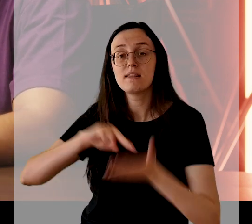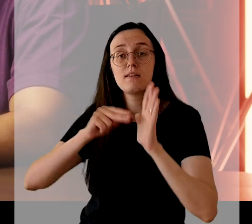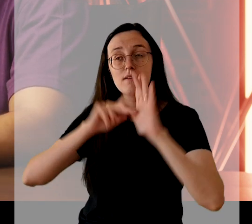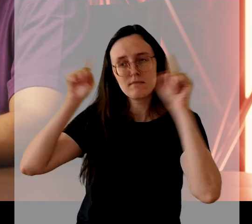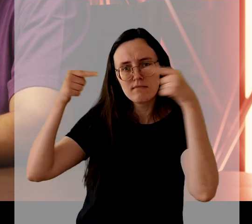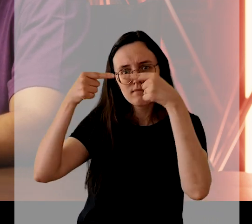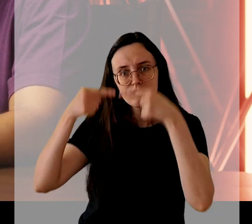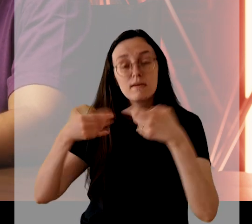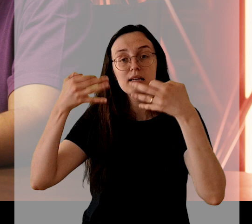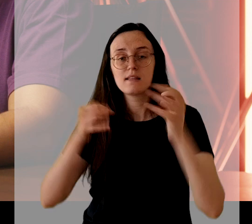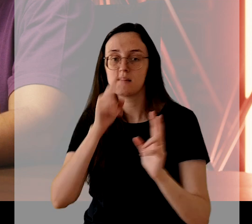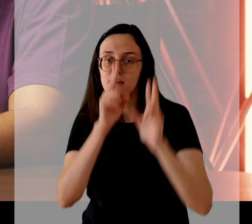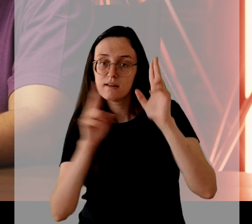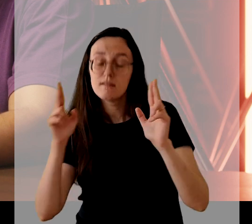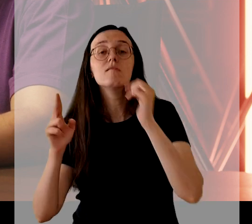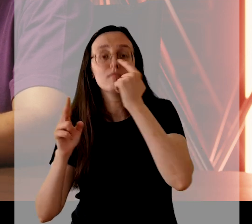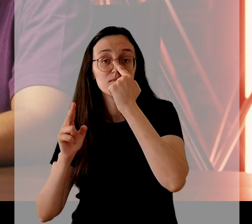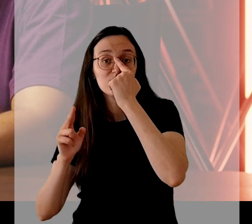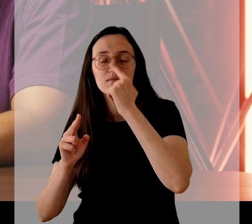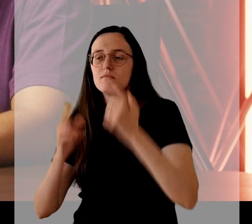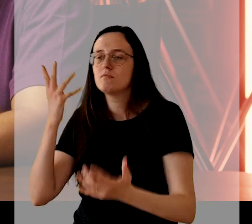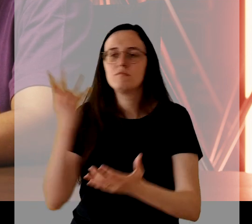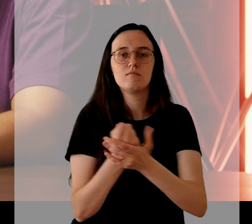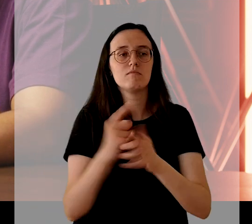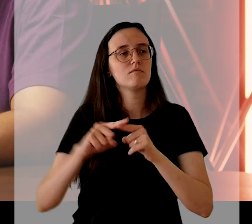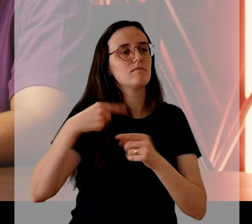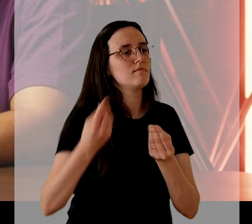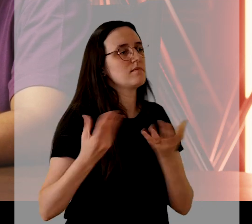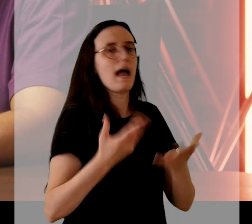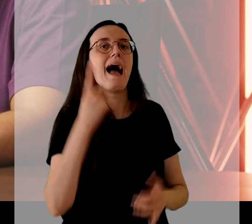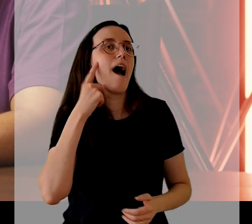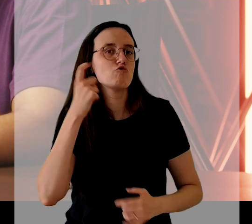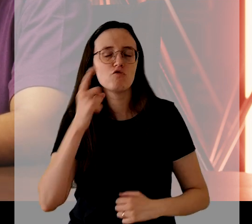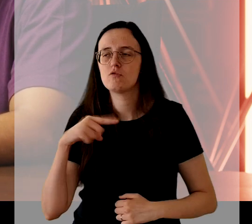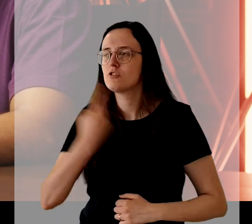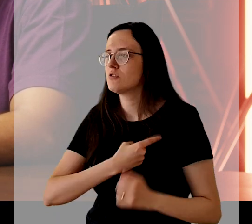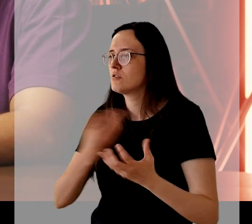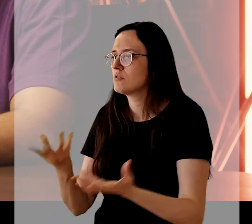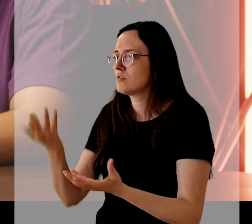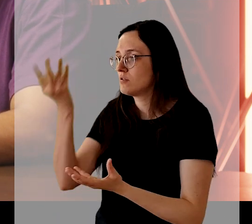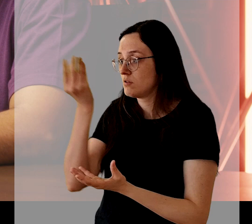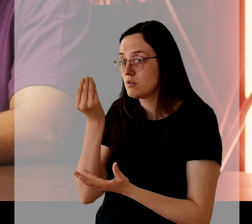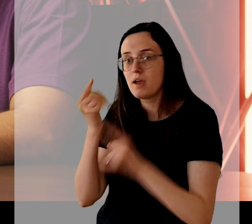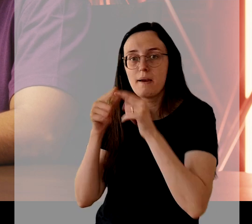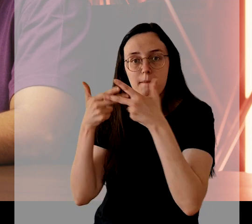Na linha de edição, e vai jogar e vai exportar isso para pós-produção de áudio. A gente vai receber